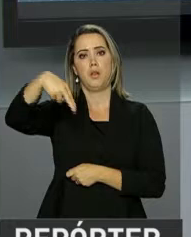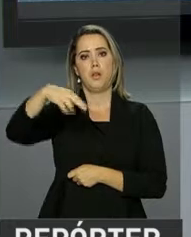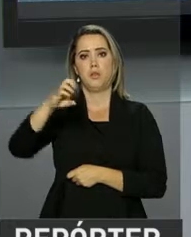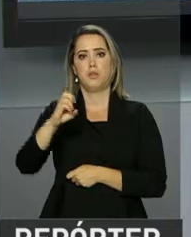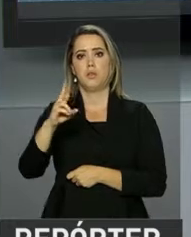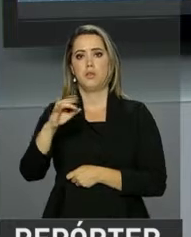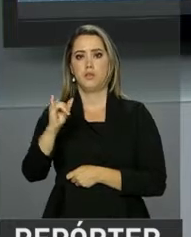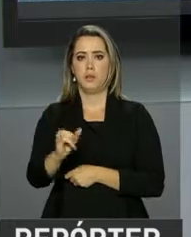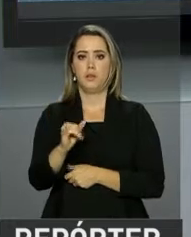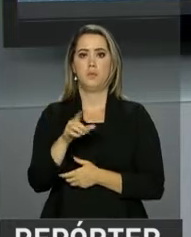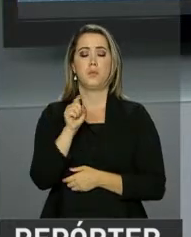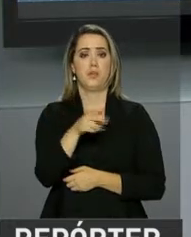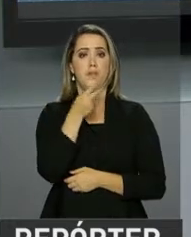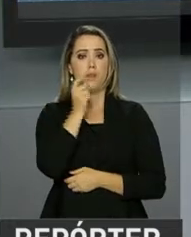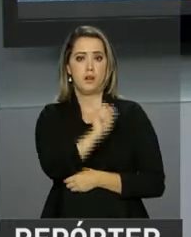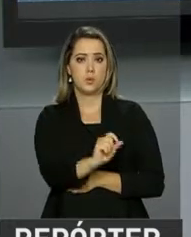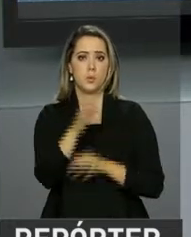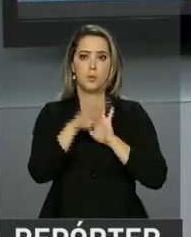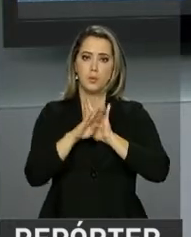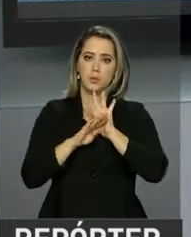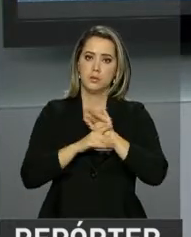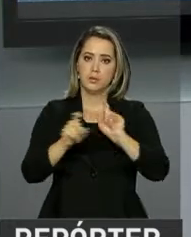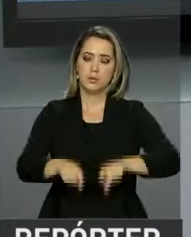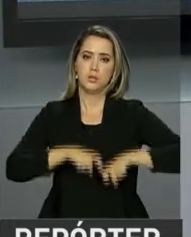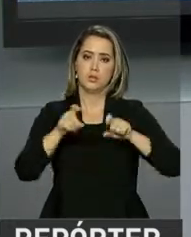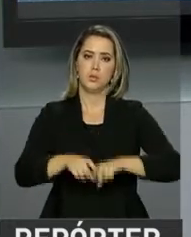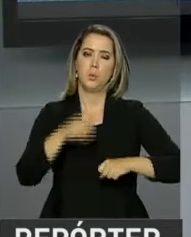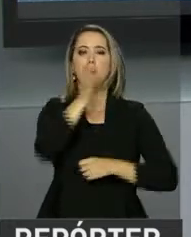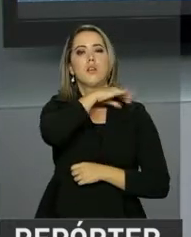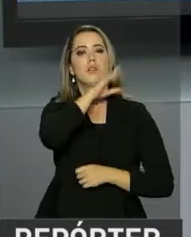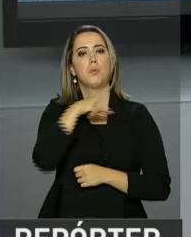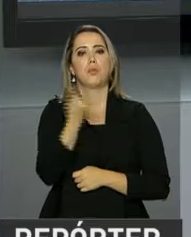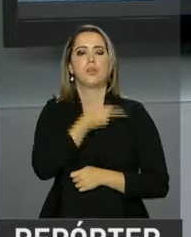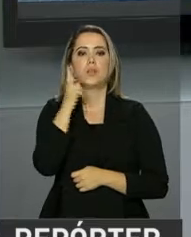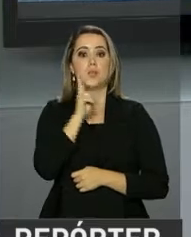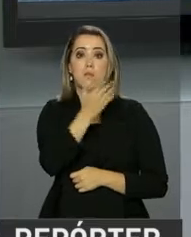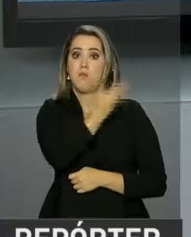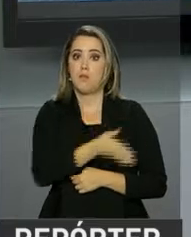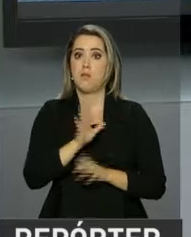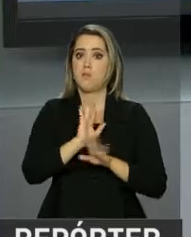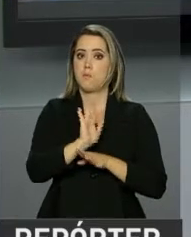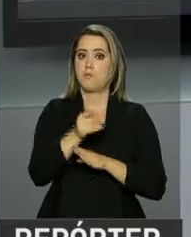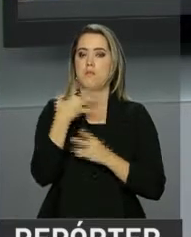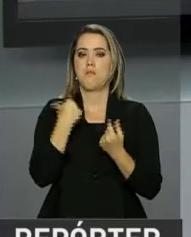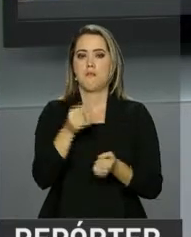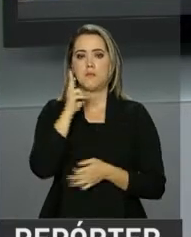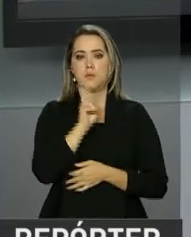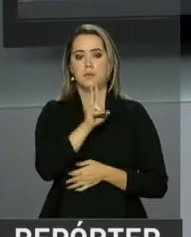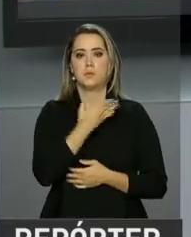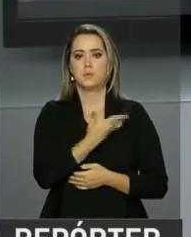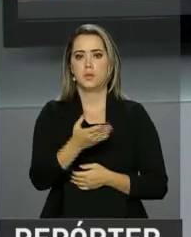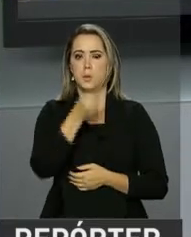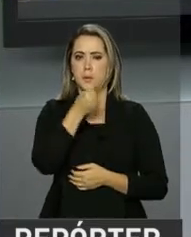Neri Geller. Ele vai falar justamente sobre o plano agrícola e pecuário que nós acabamos de conferir aí na reportagem. Vamos então acompanhar